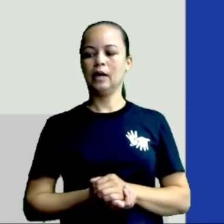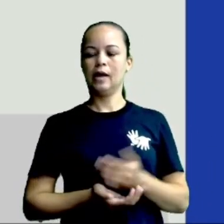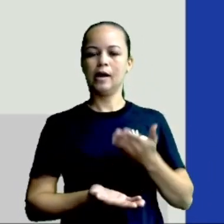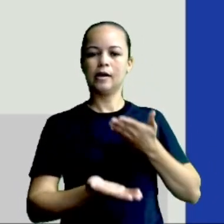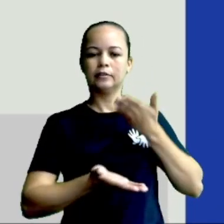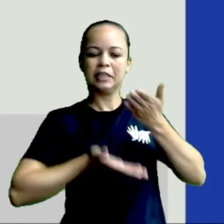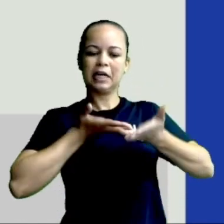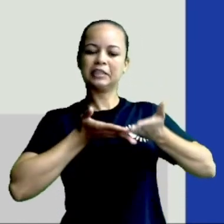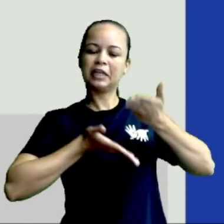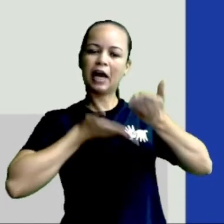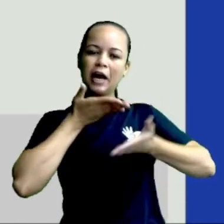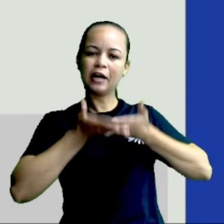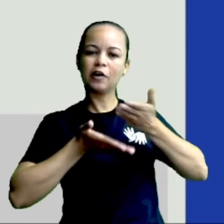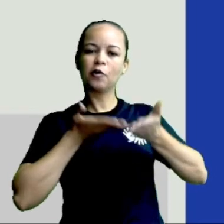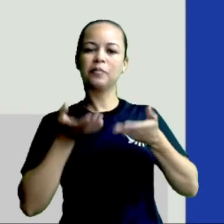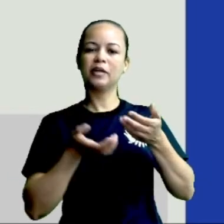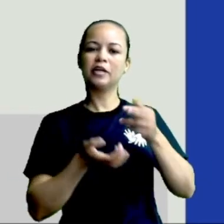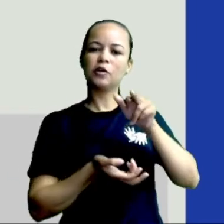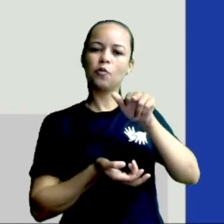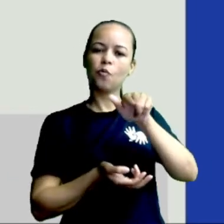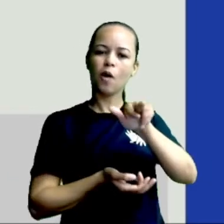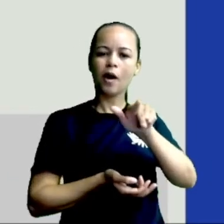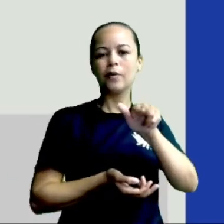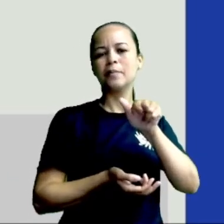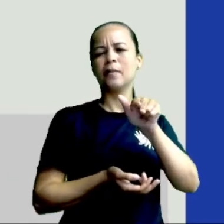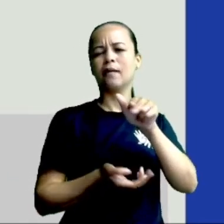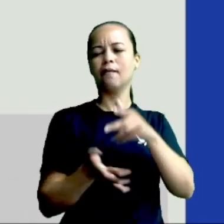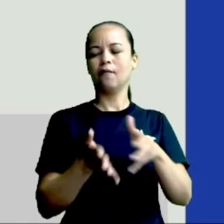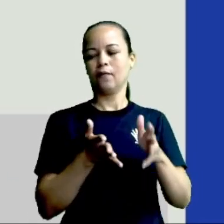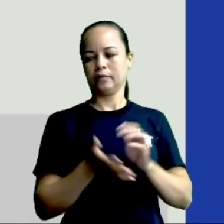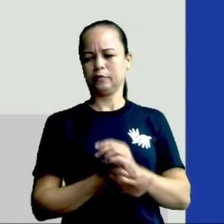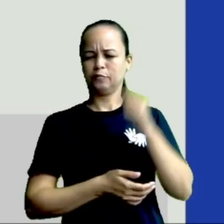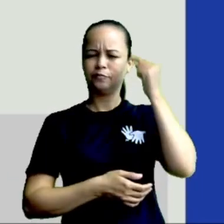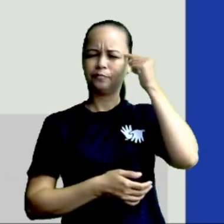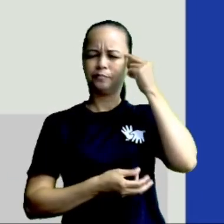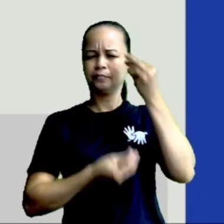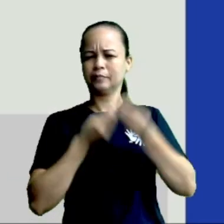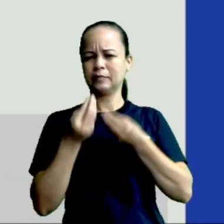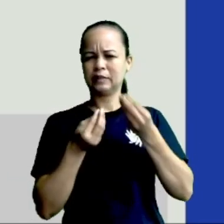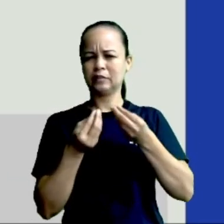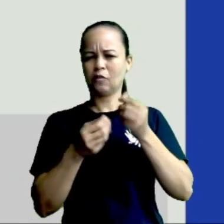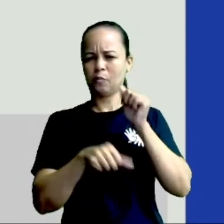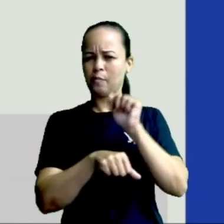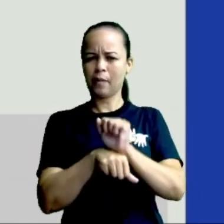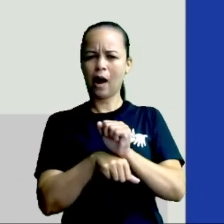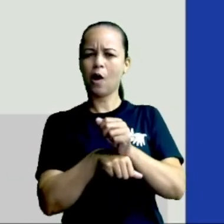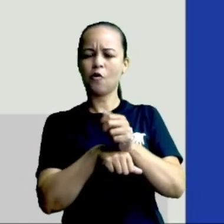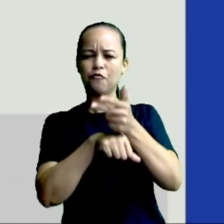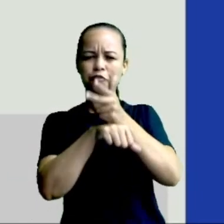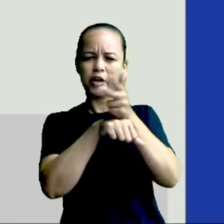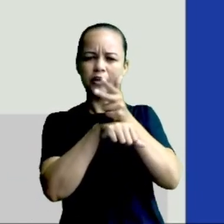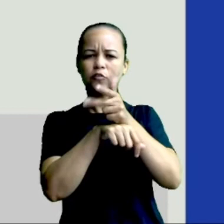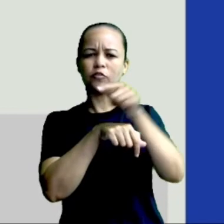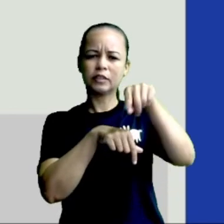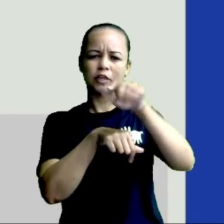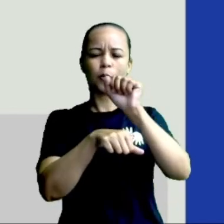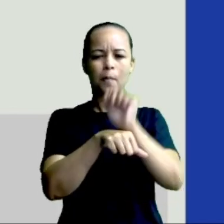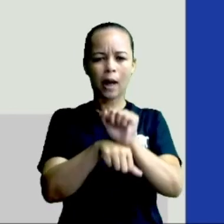Trataram-me como irmão. E aí, como é que fica, pessoal? Vamos pensar aí. Vão dando pausa no vídeo também, se vocês